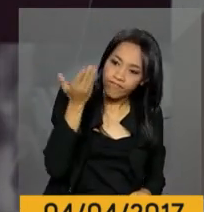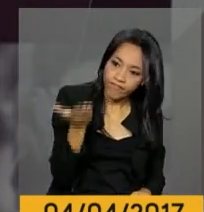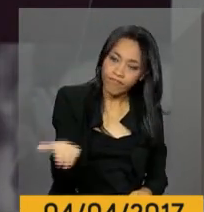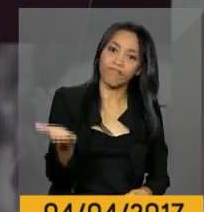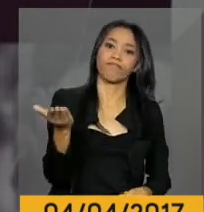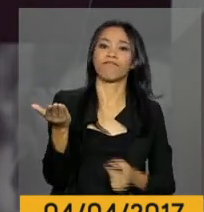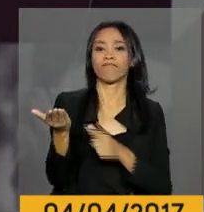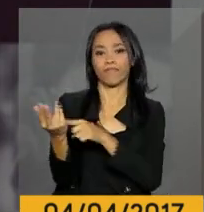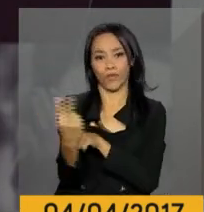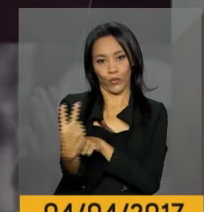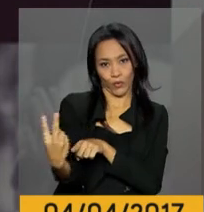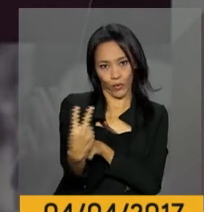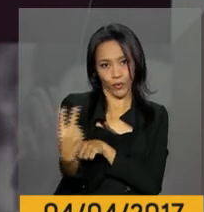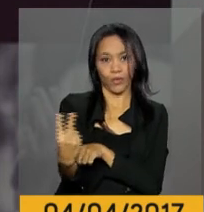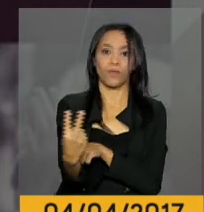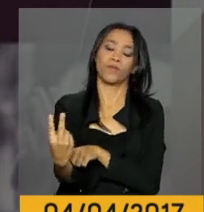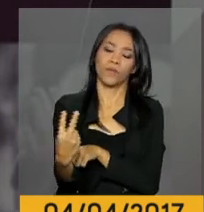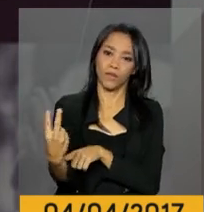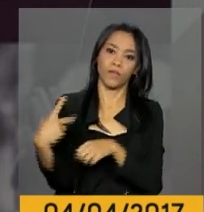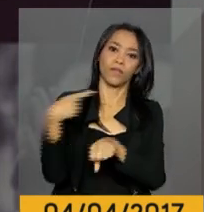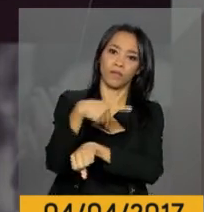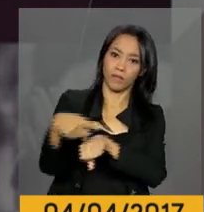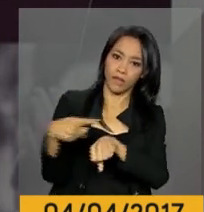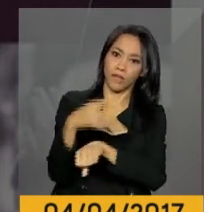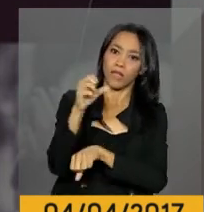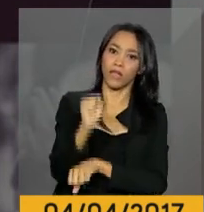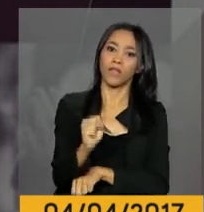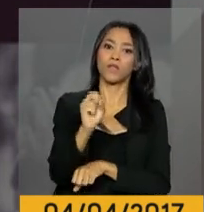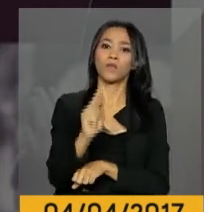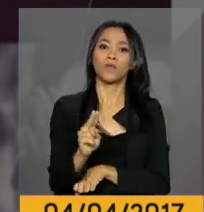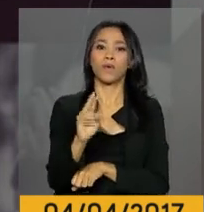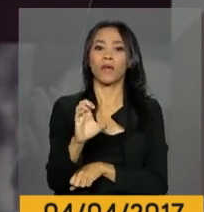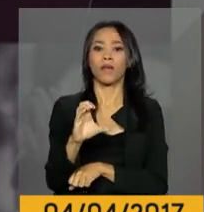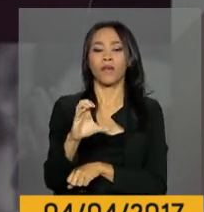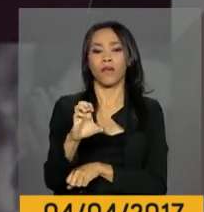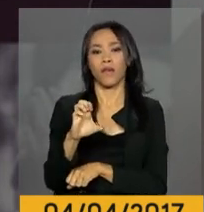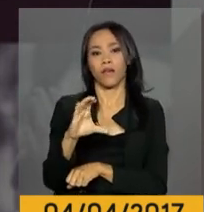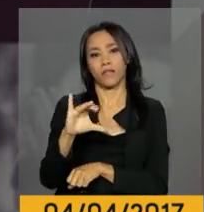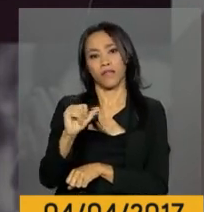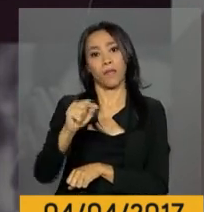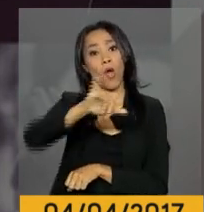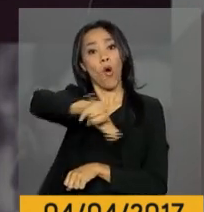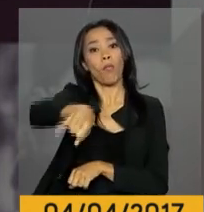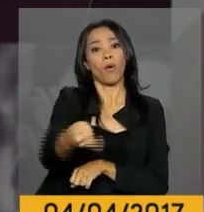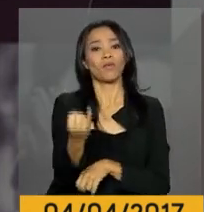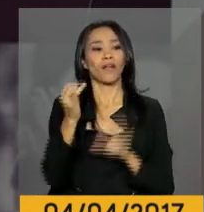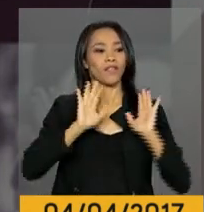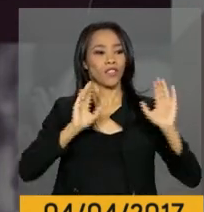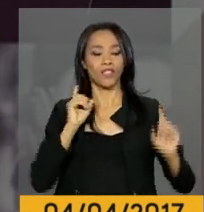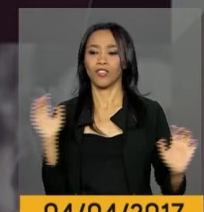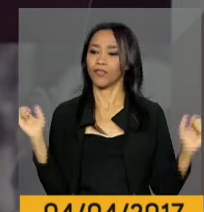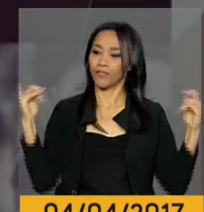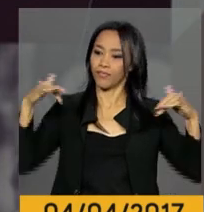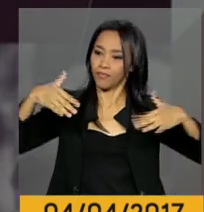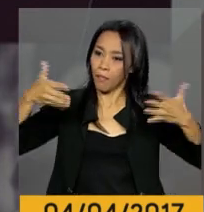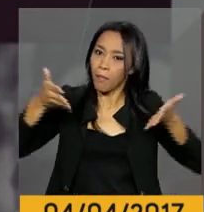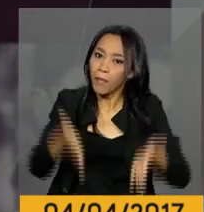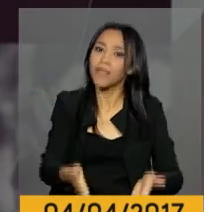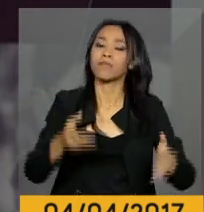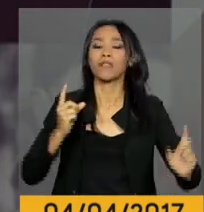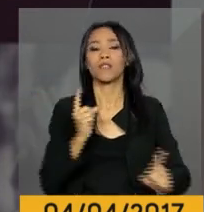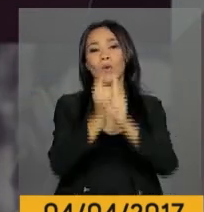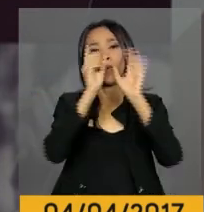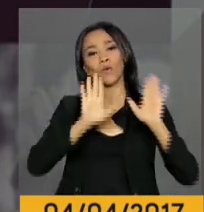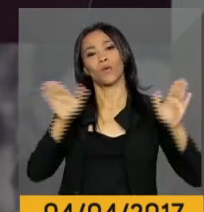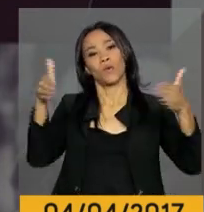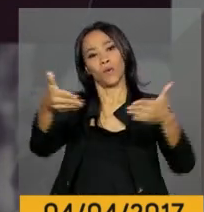Rei Carlos XVI Gustavo, pela oportunidade deste Fórum Mundial em Defesa